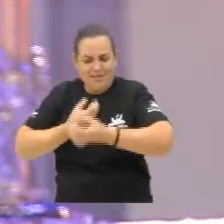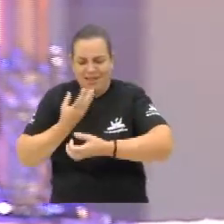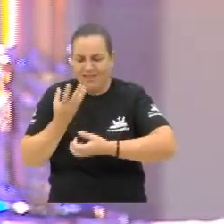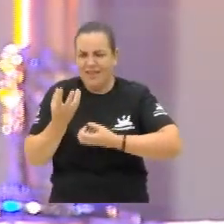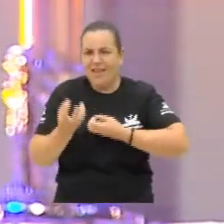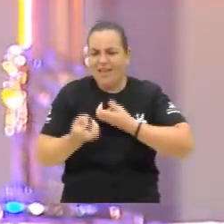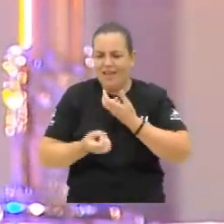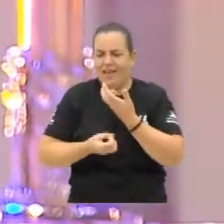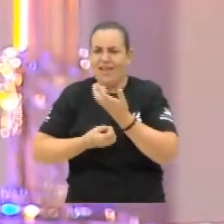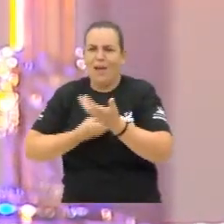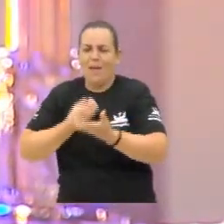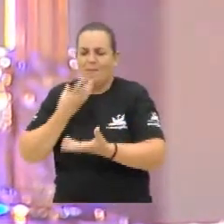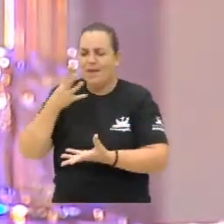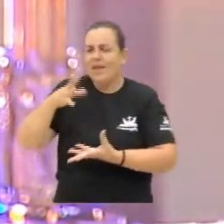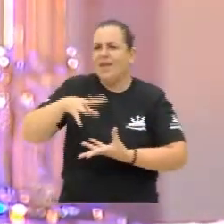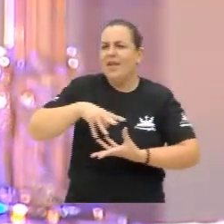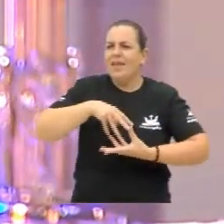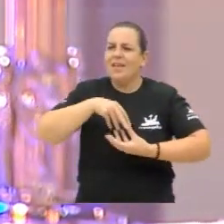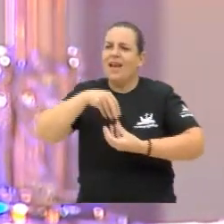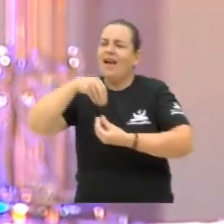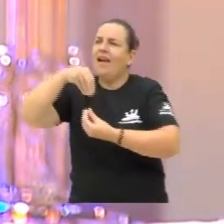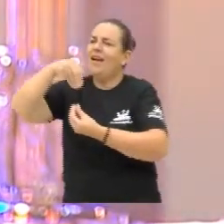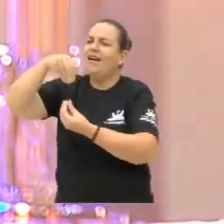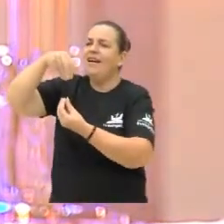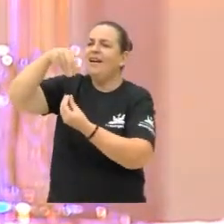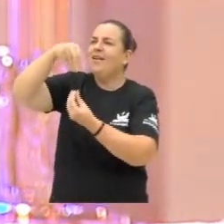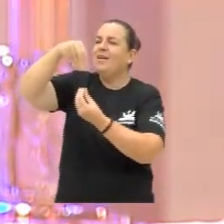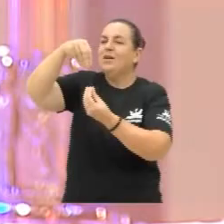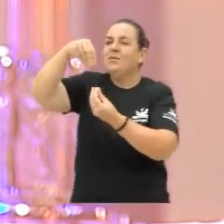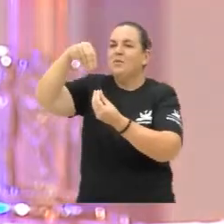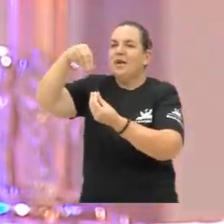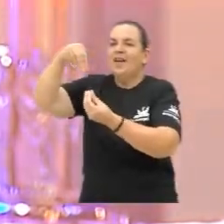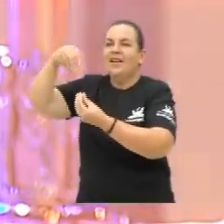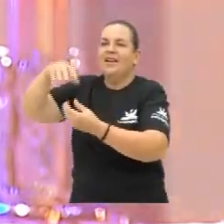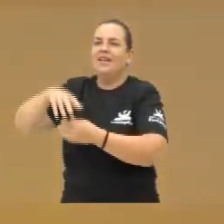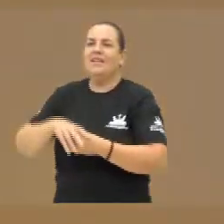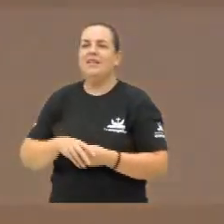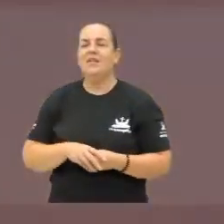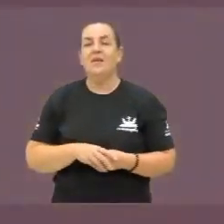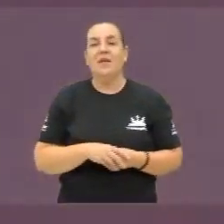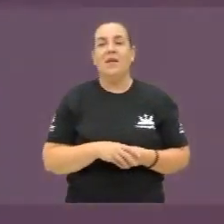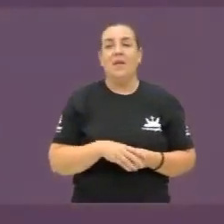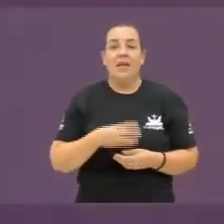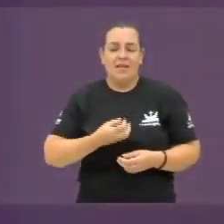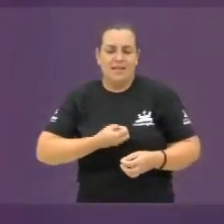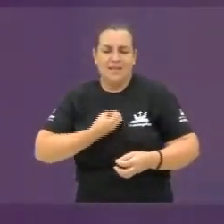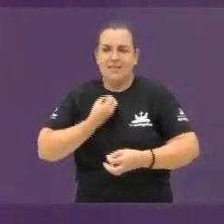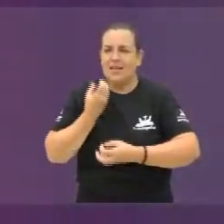incendeia minha alma,